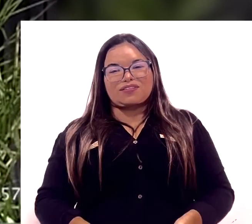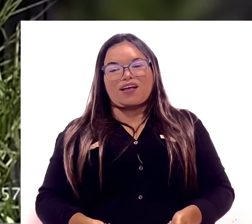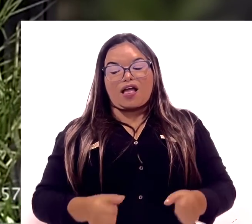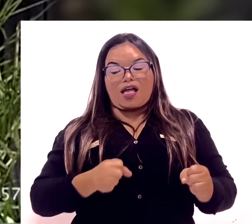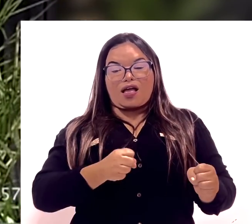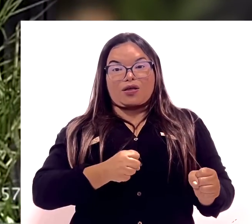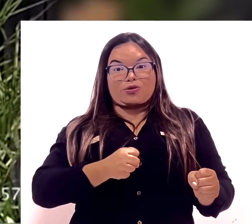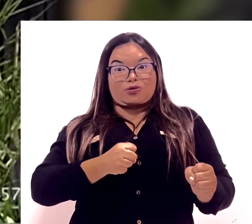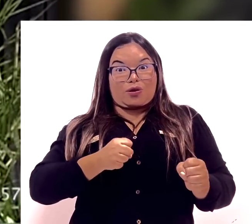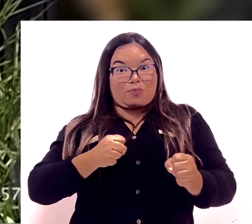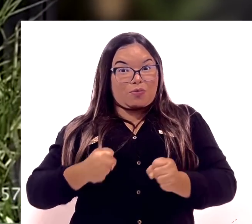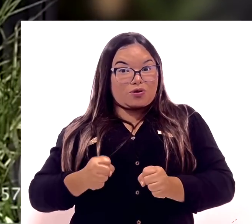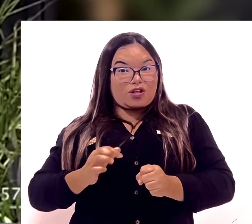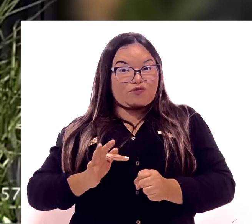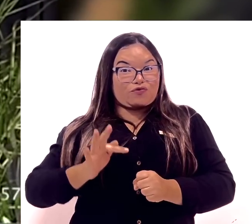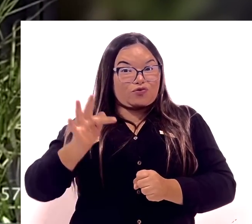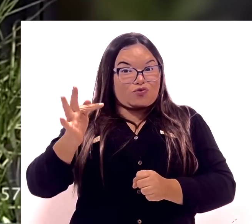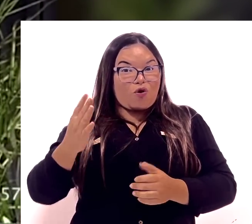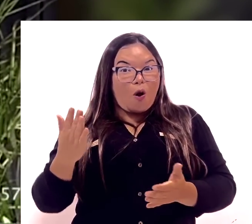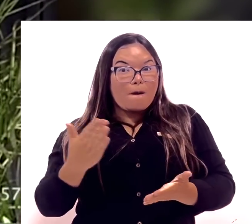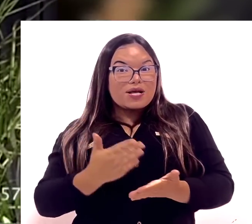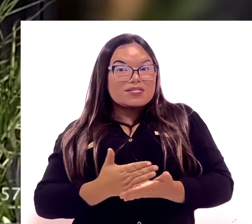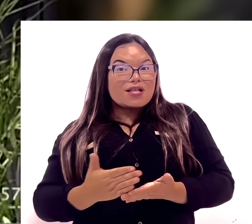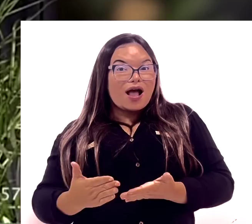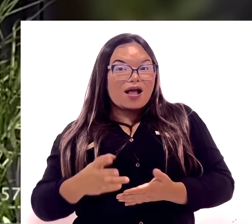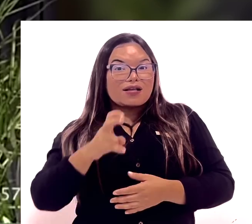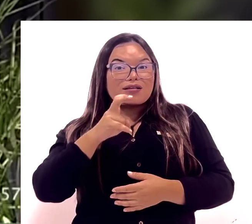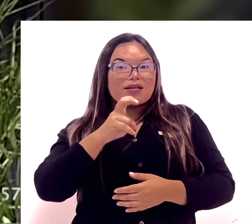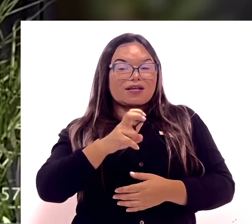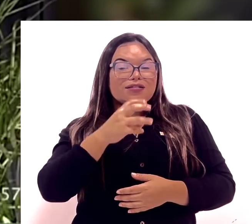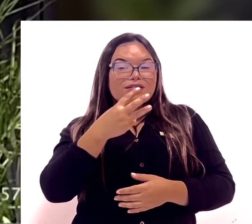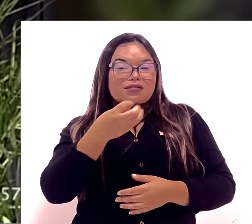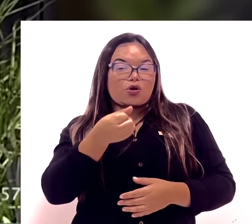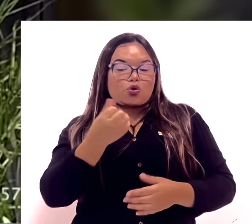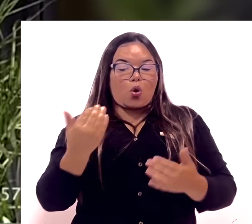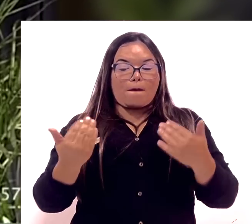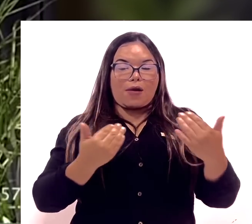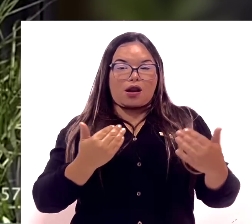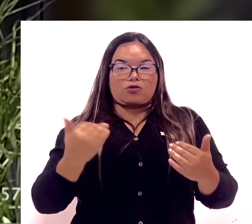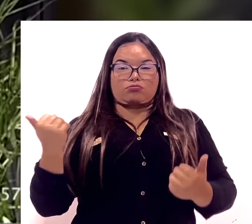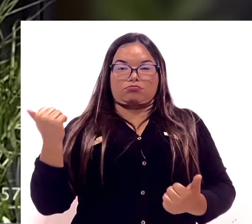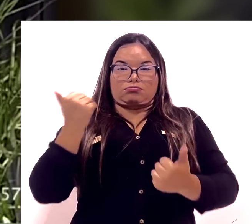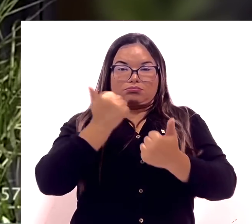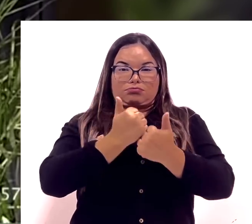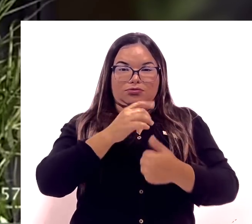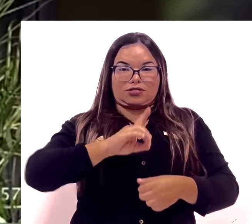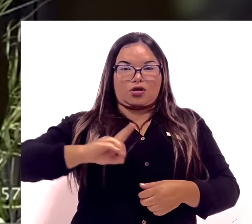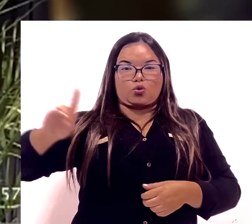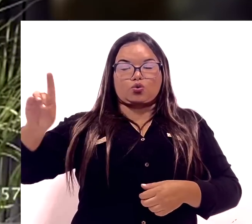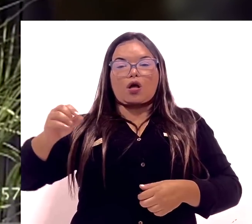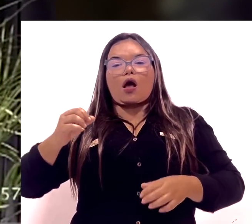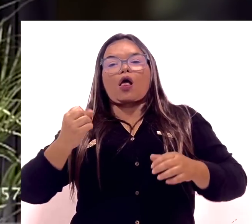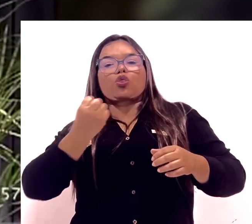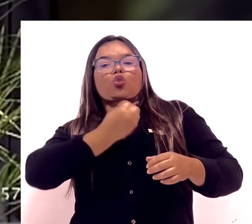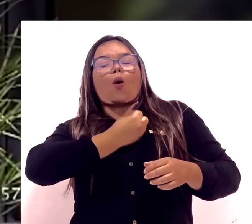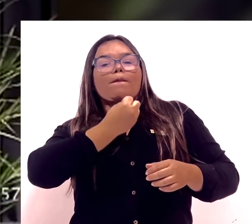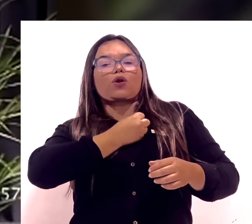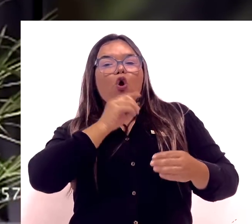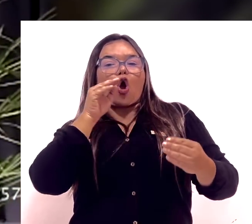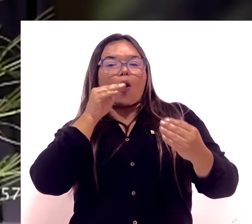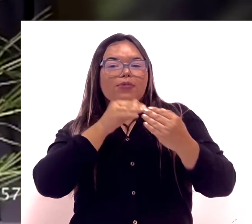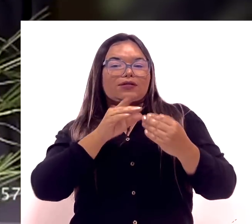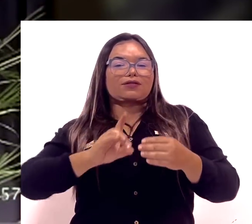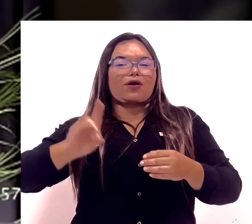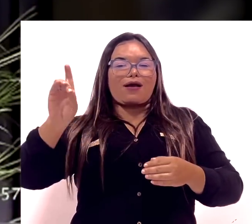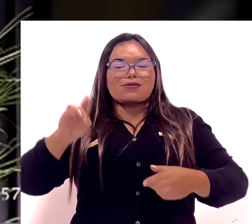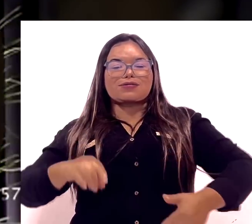se estabeleceria como um outro Deus, porque 7 é o número da divindade. E ele assumiria todas